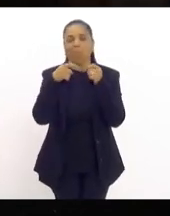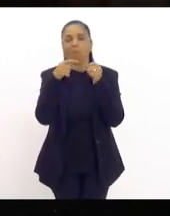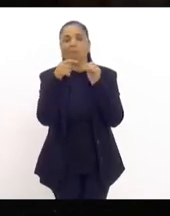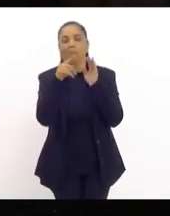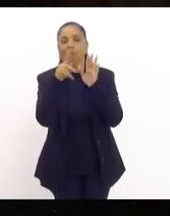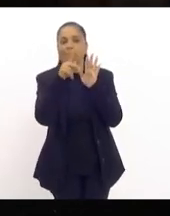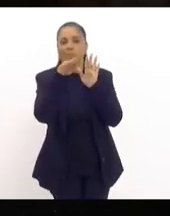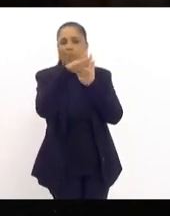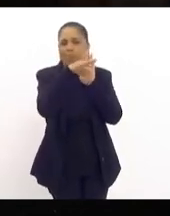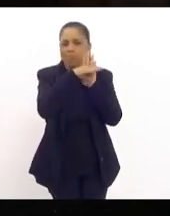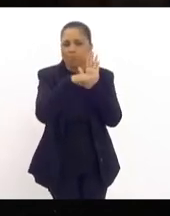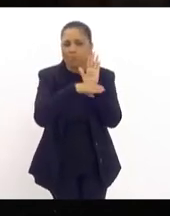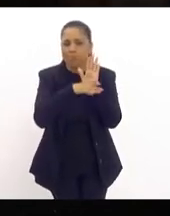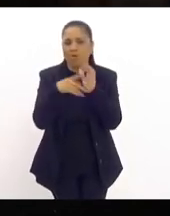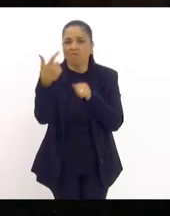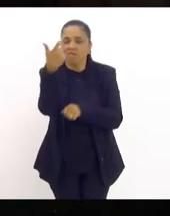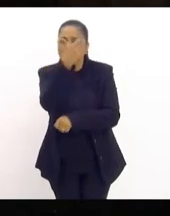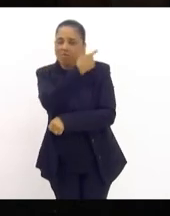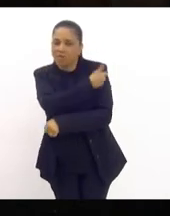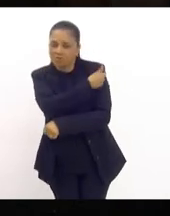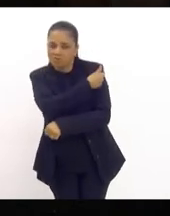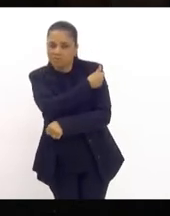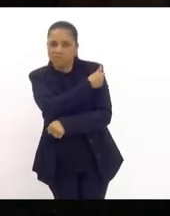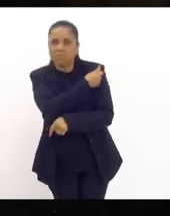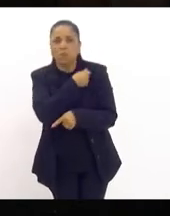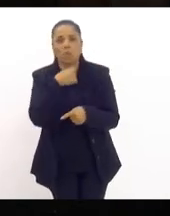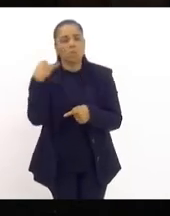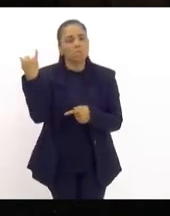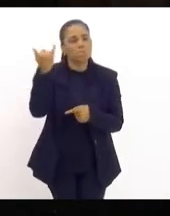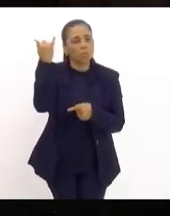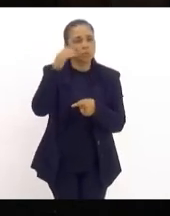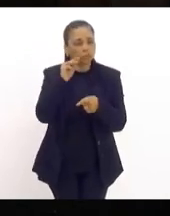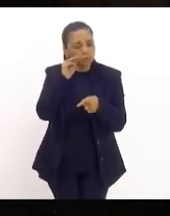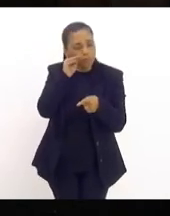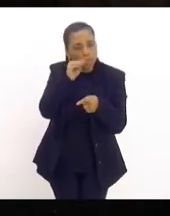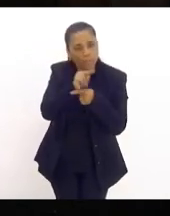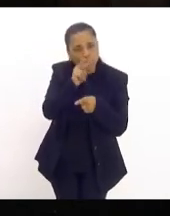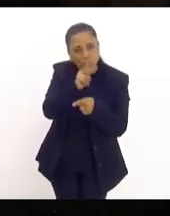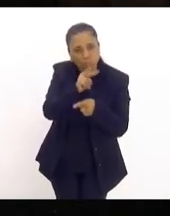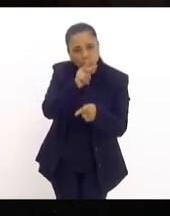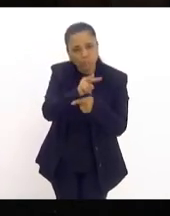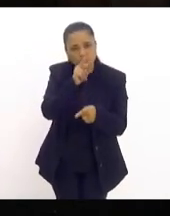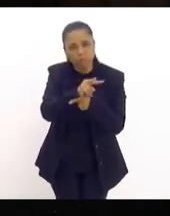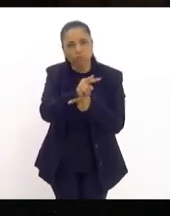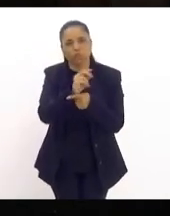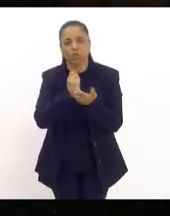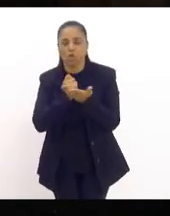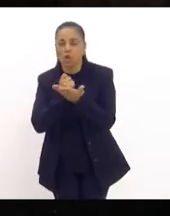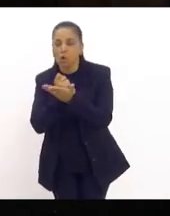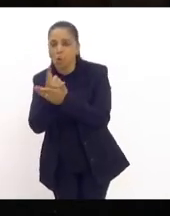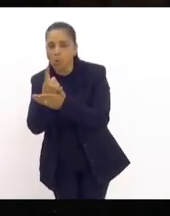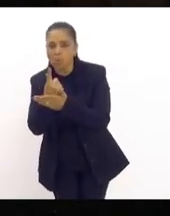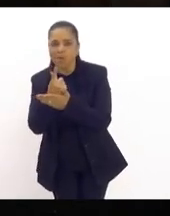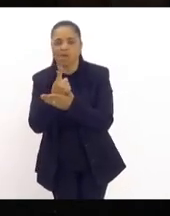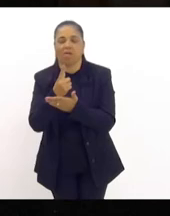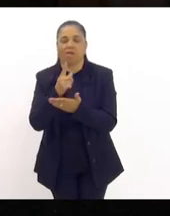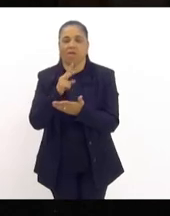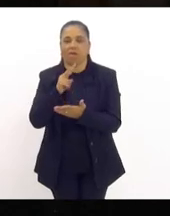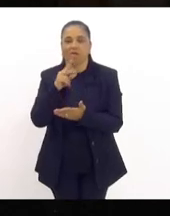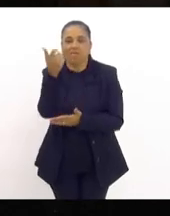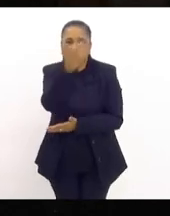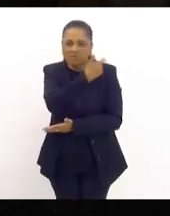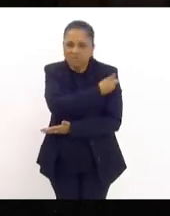que é tão importante para proteger a nossa população da compra de vacinas, do calendário anual,